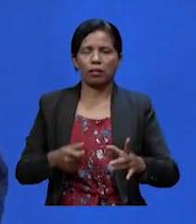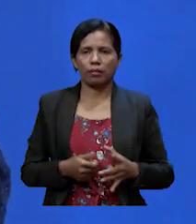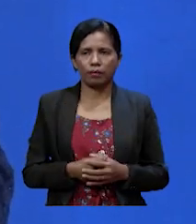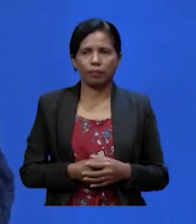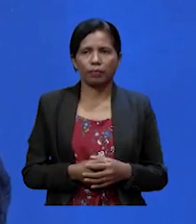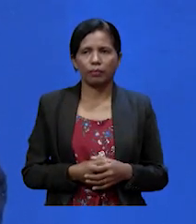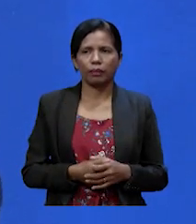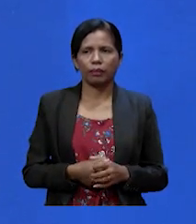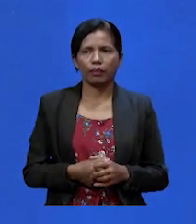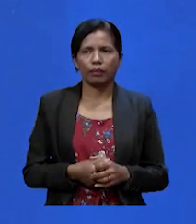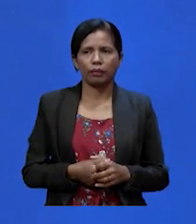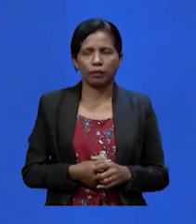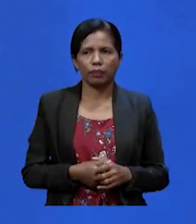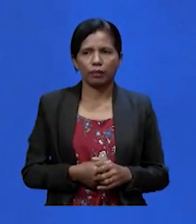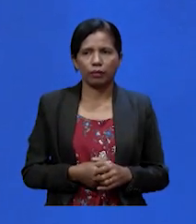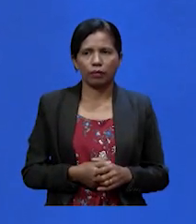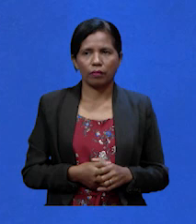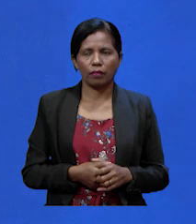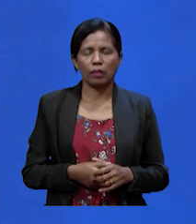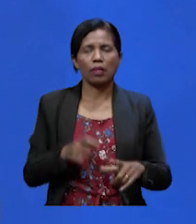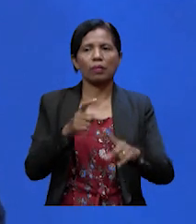Morgan. E a novembro,